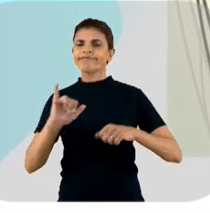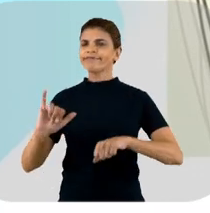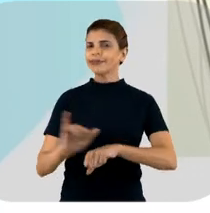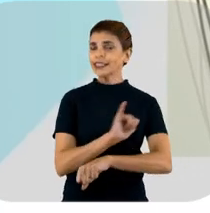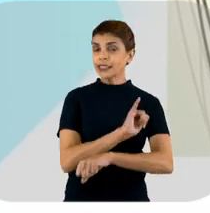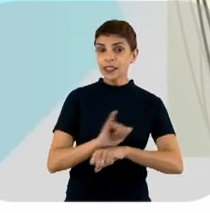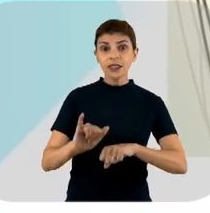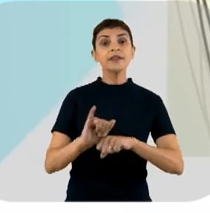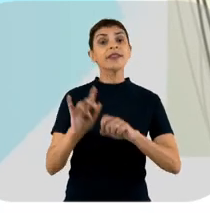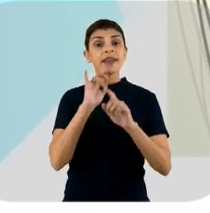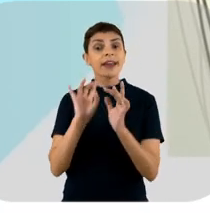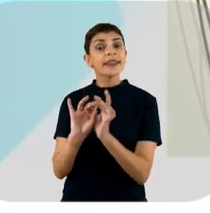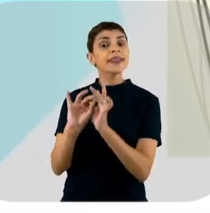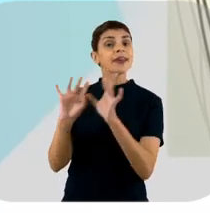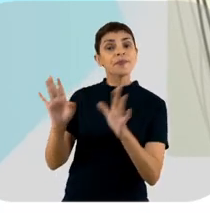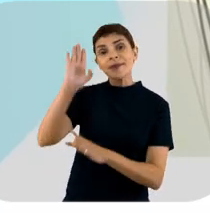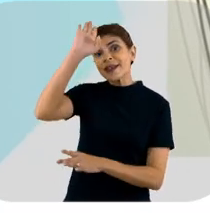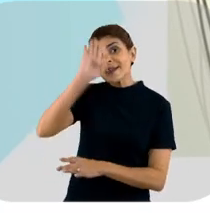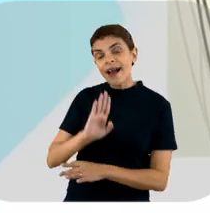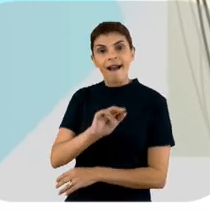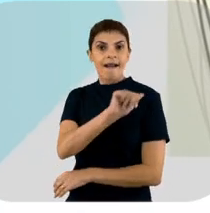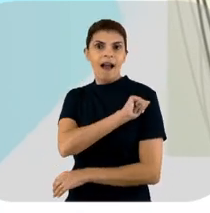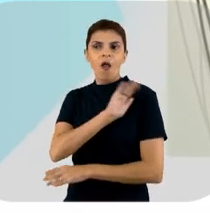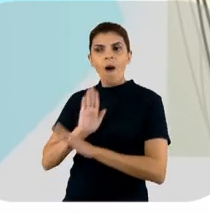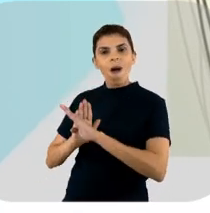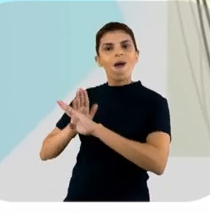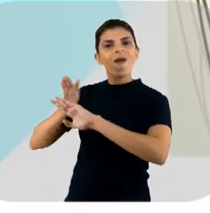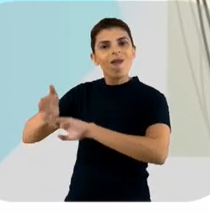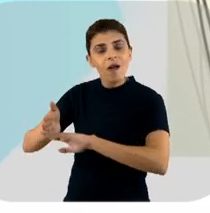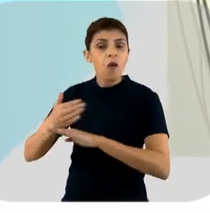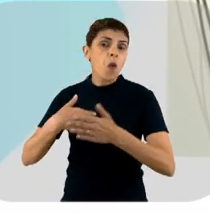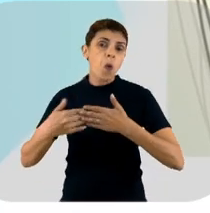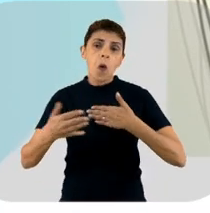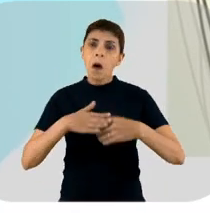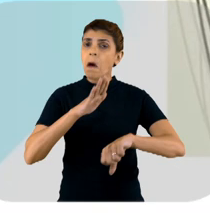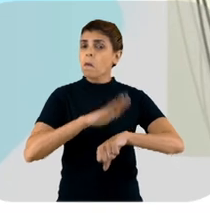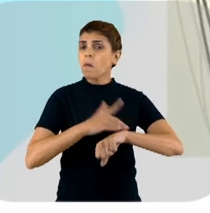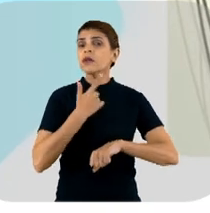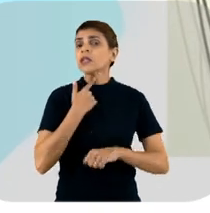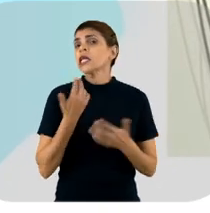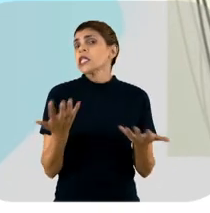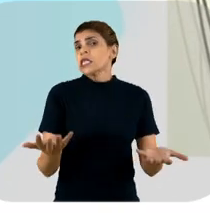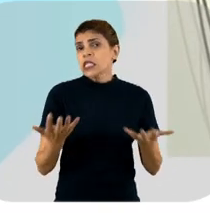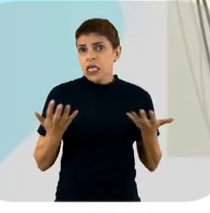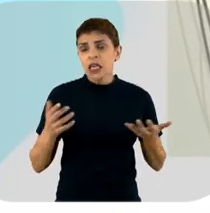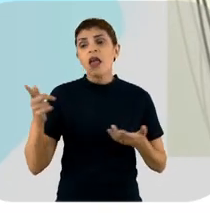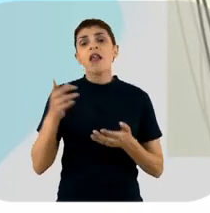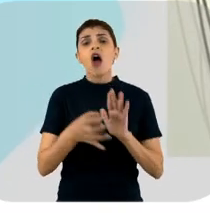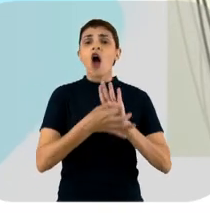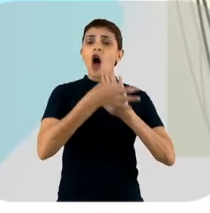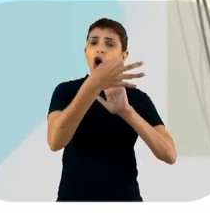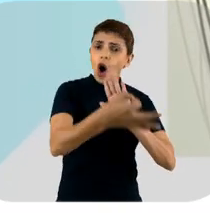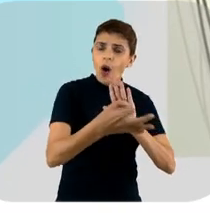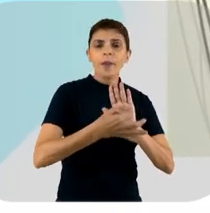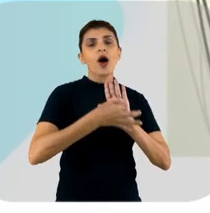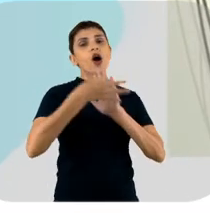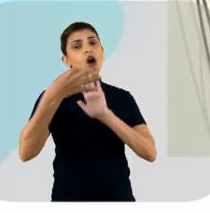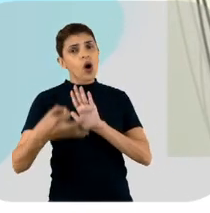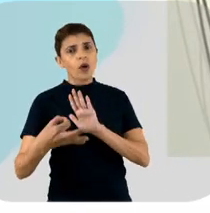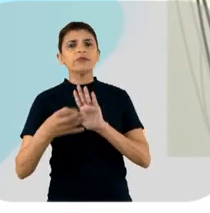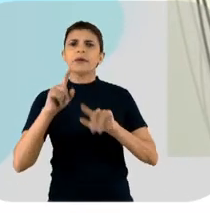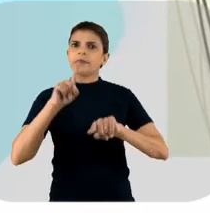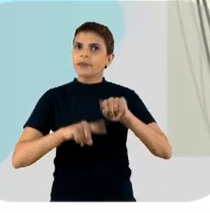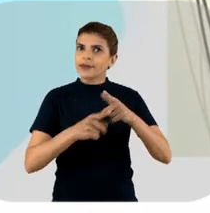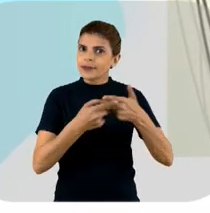síncronas, e que ficam lá disponíveis para que o aluno acesse também quando quiser, e você pode pedir que eles comentem.